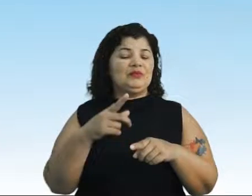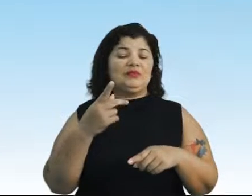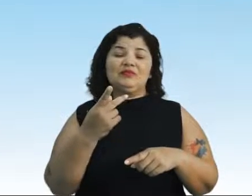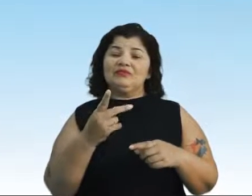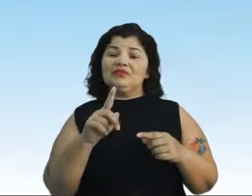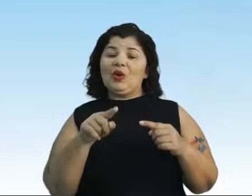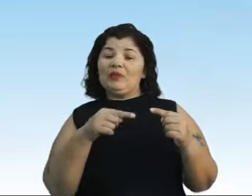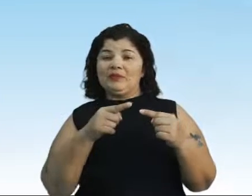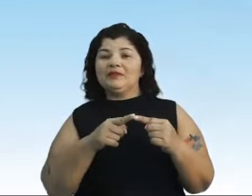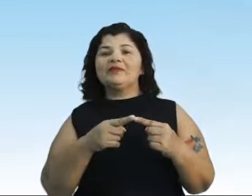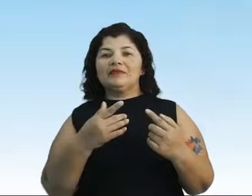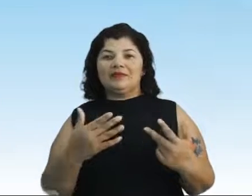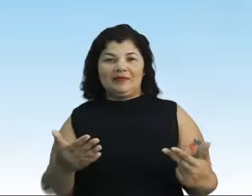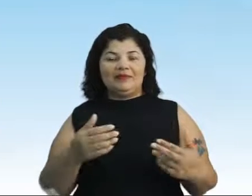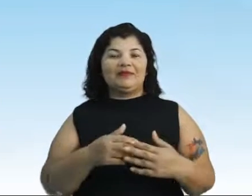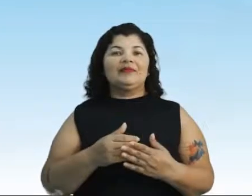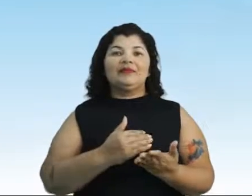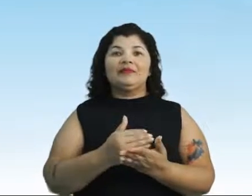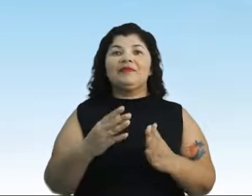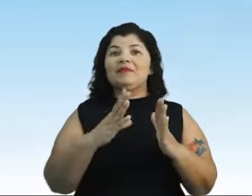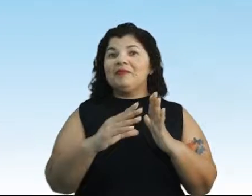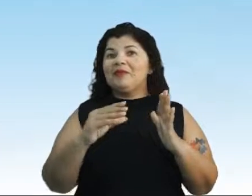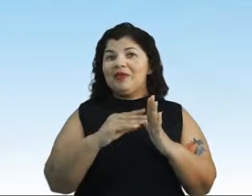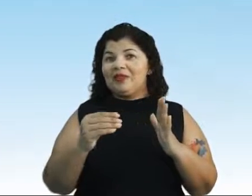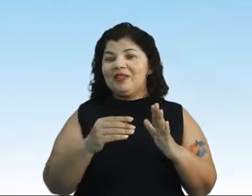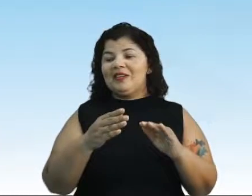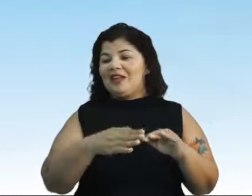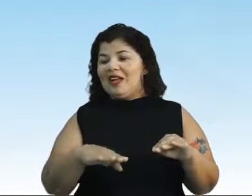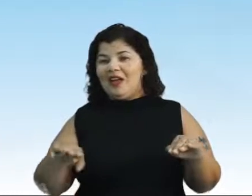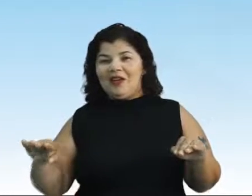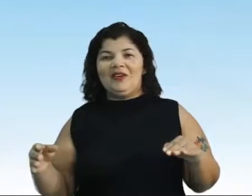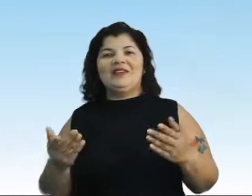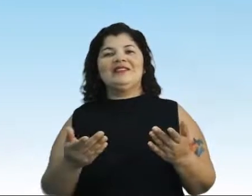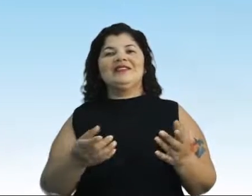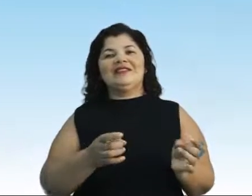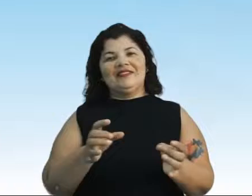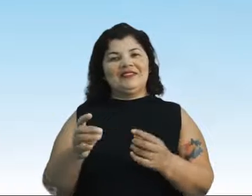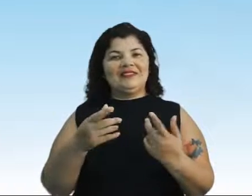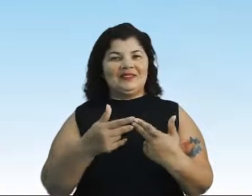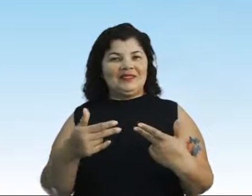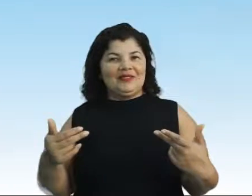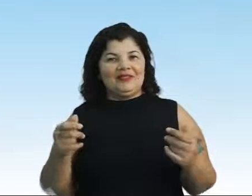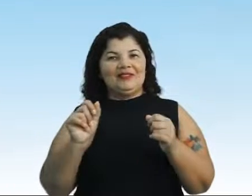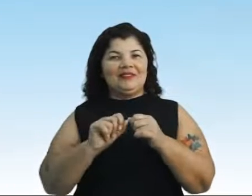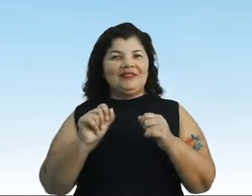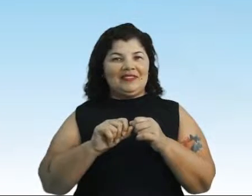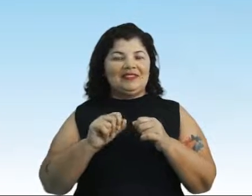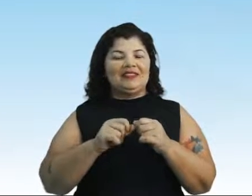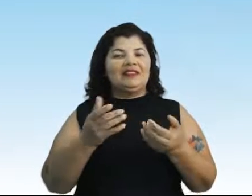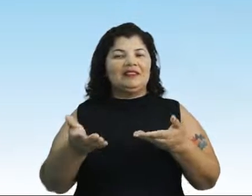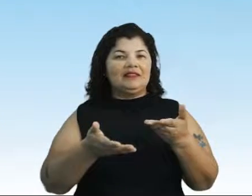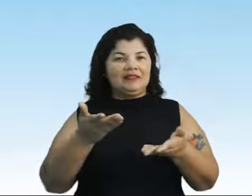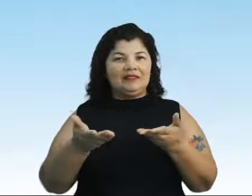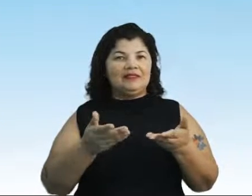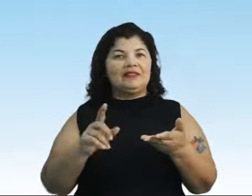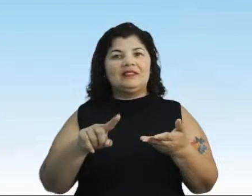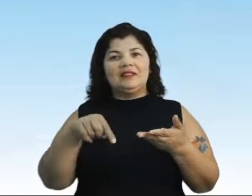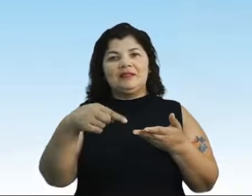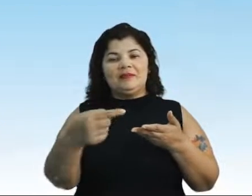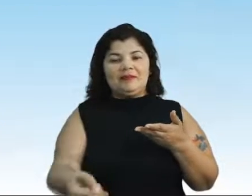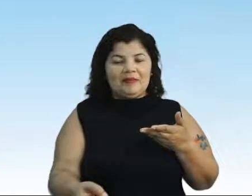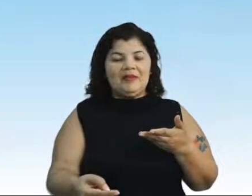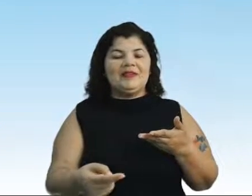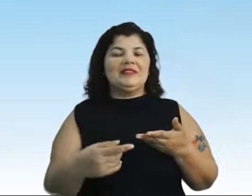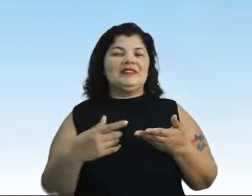finalidade. Começou com esse modelo aí de carrocinha, vendendo várias coisas e fazendo atendimento. Depois, com o passar